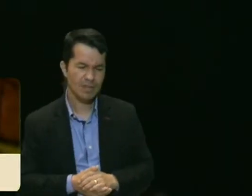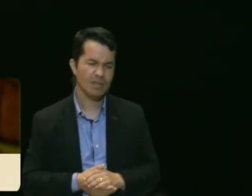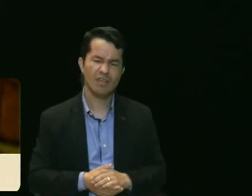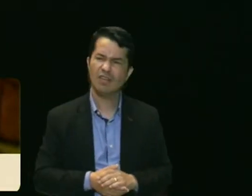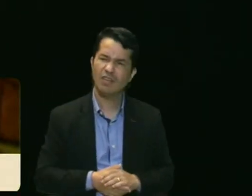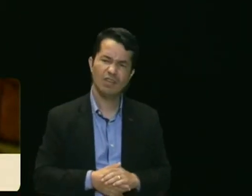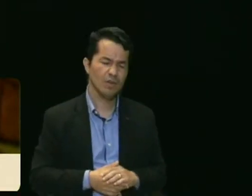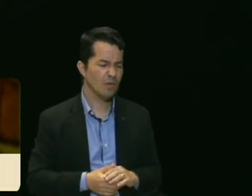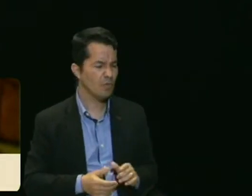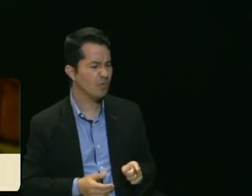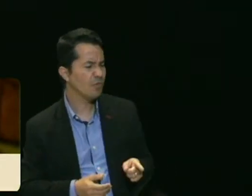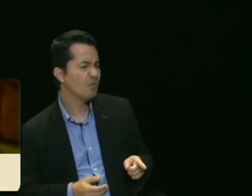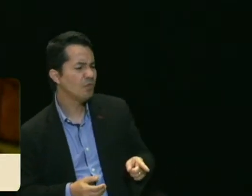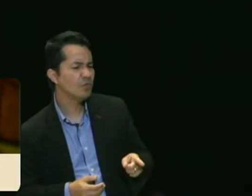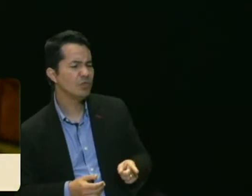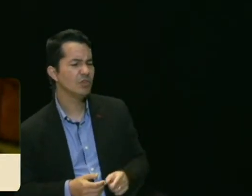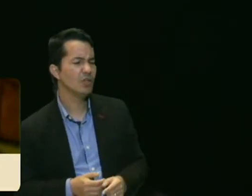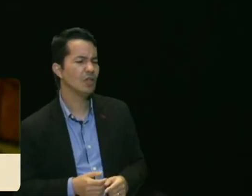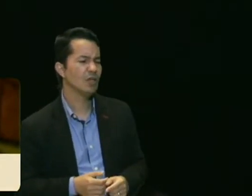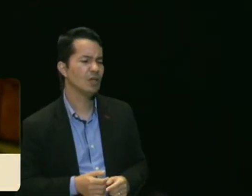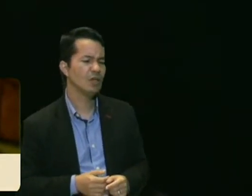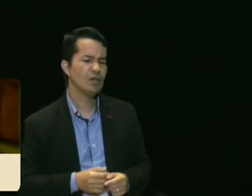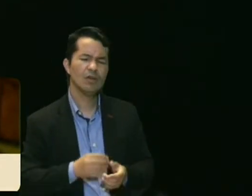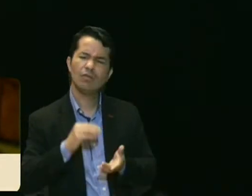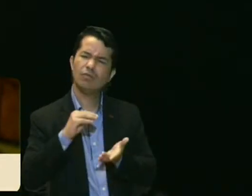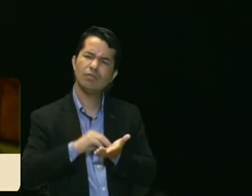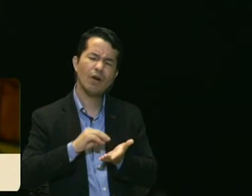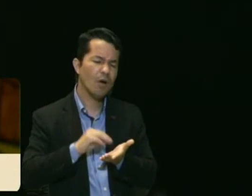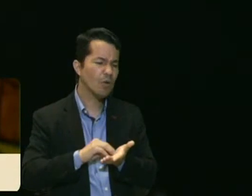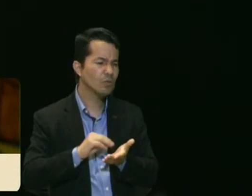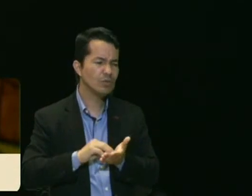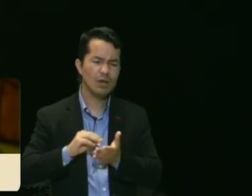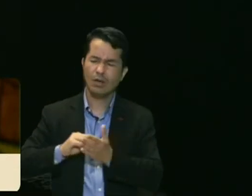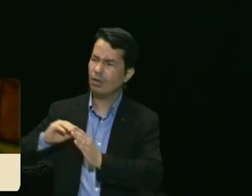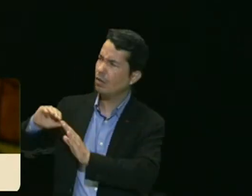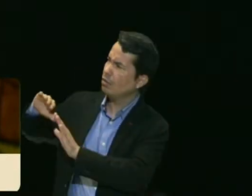não começa um mural da gratidão?